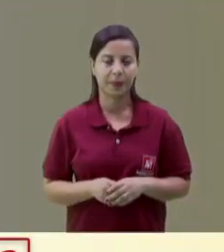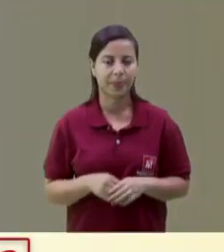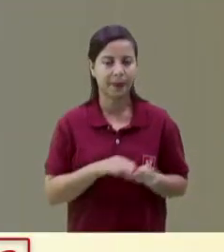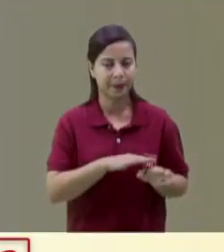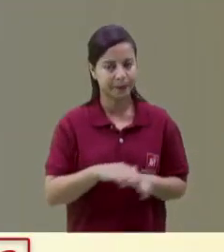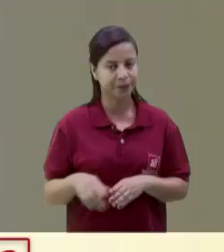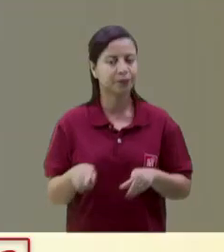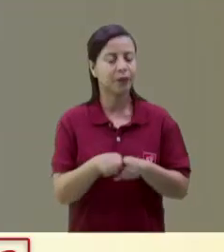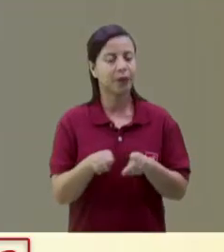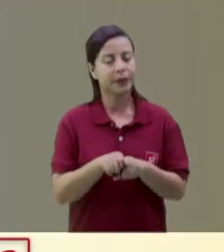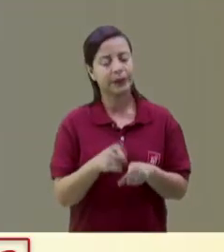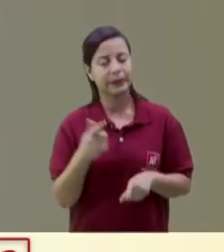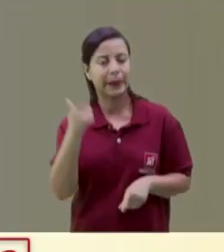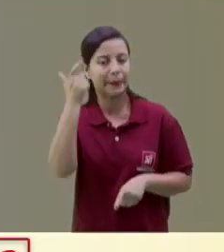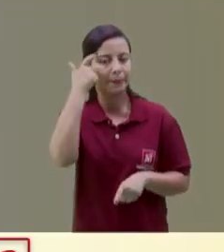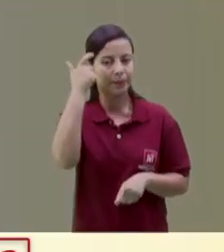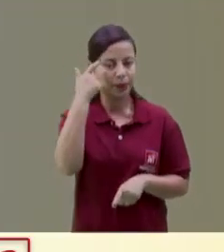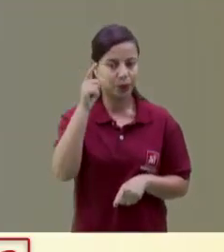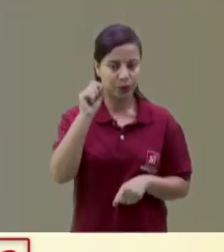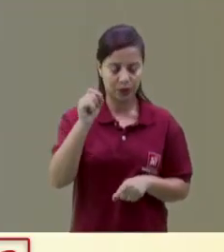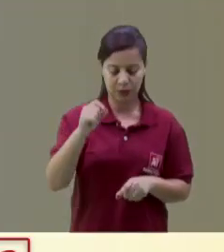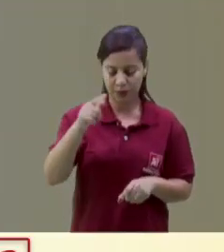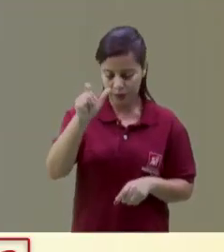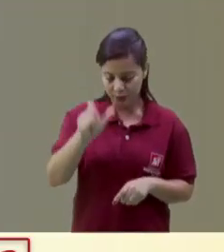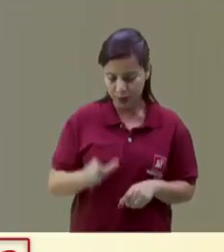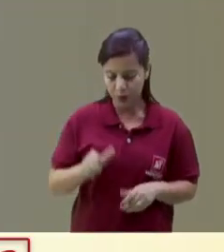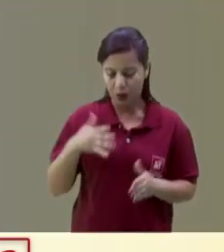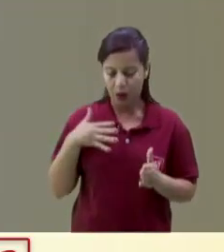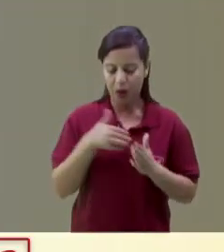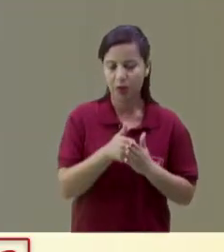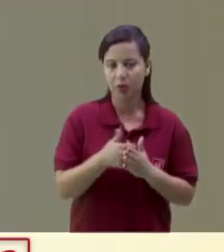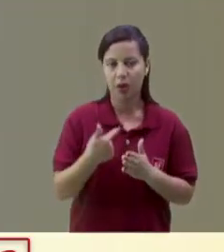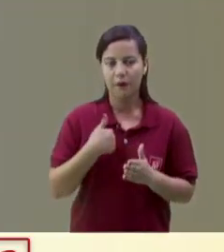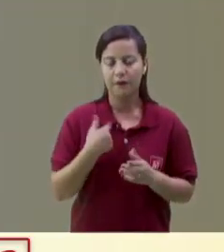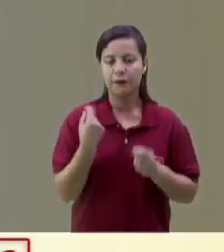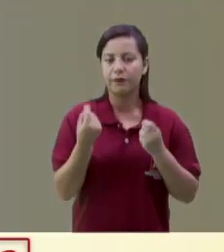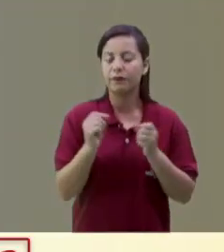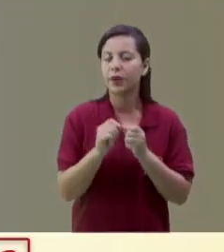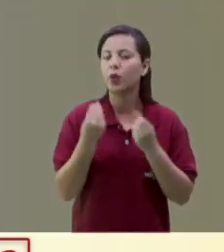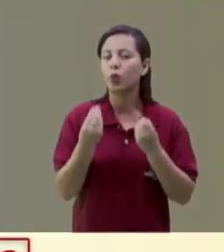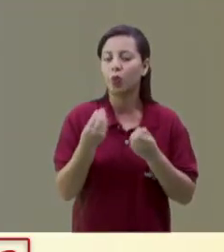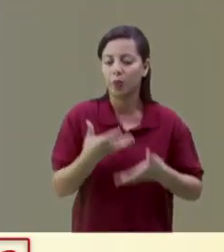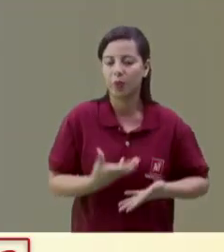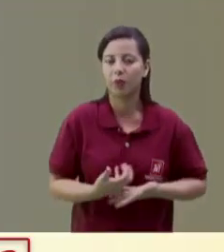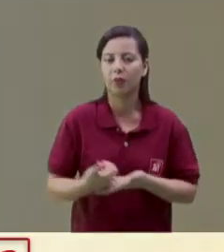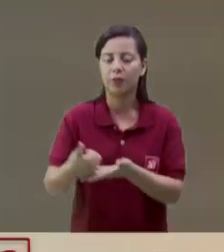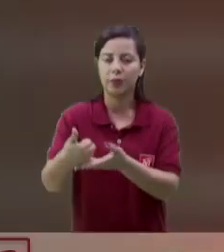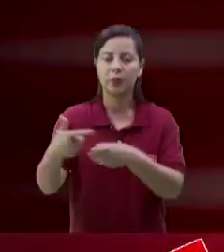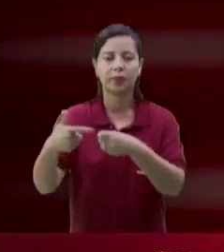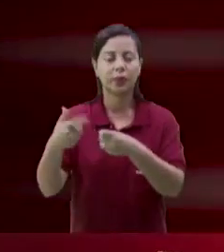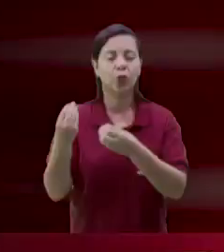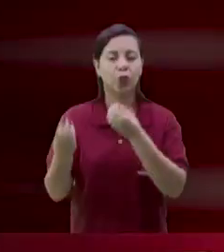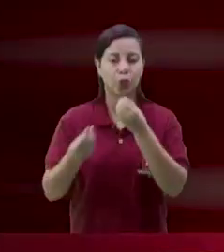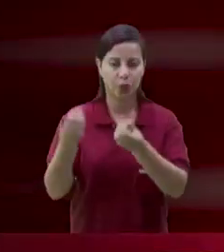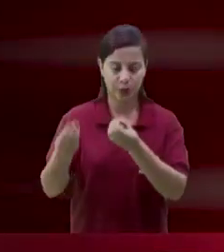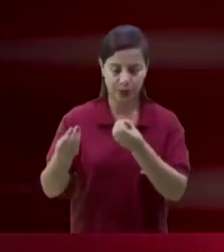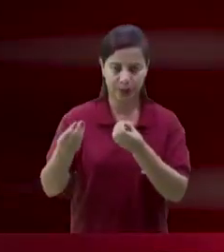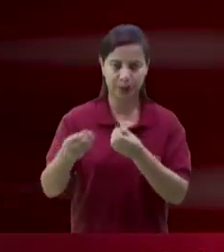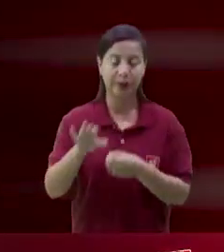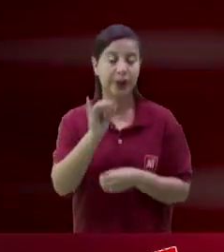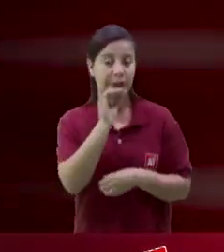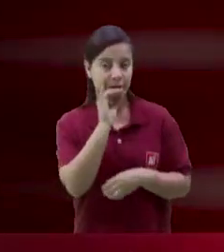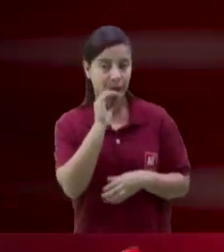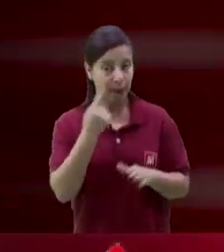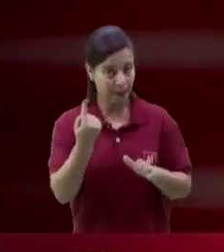Pensando no transporte de uma pessoa acidentada, é preciso que a gente considere duas situações. Primeiro, eu presenciei